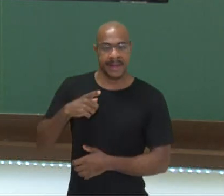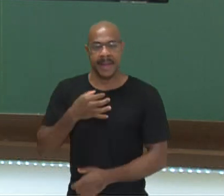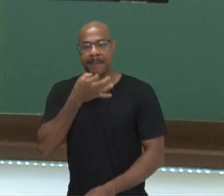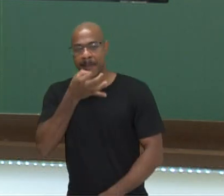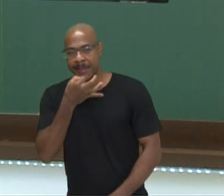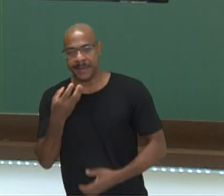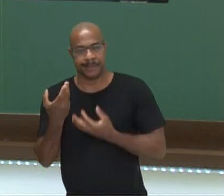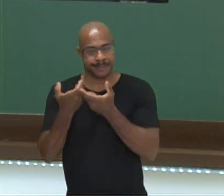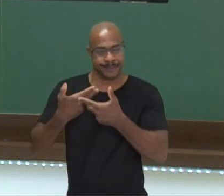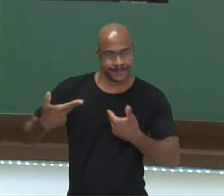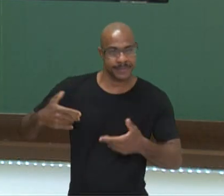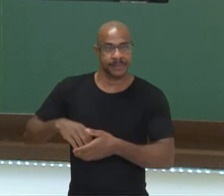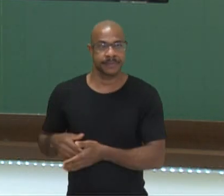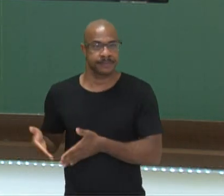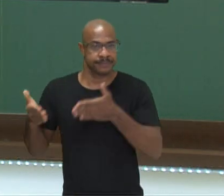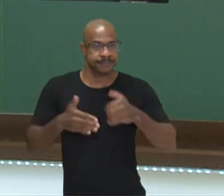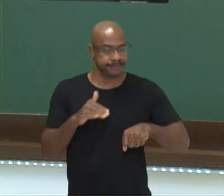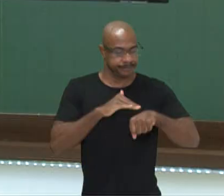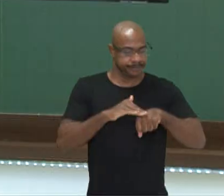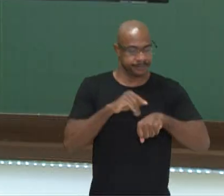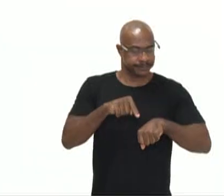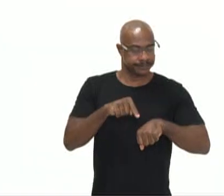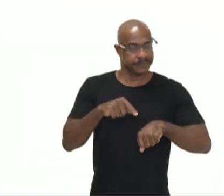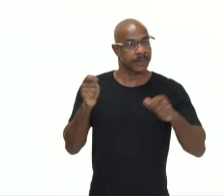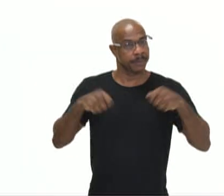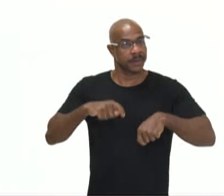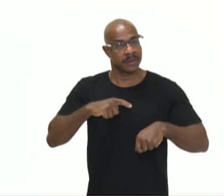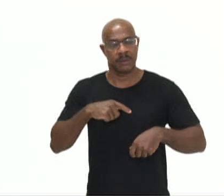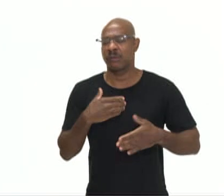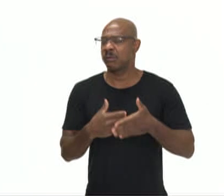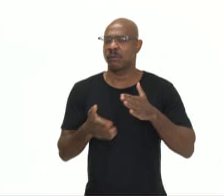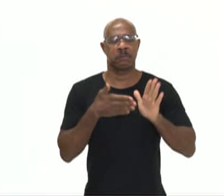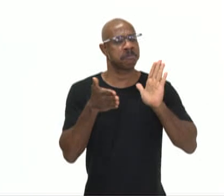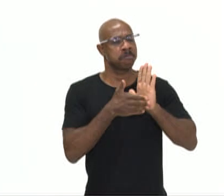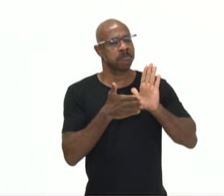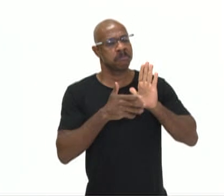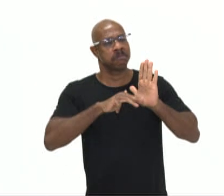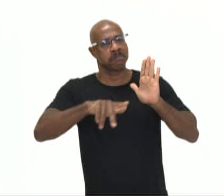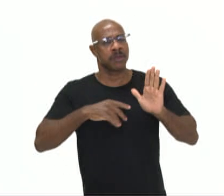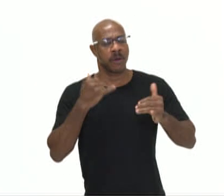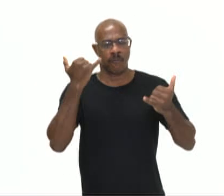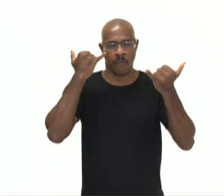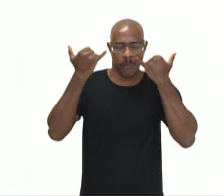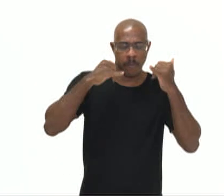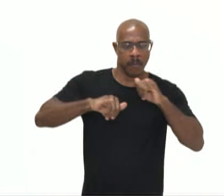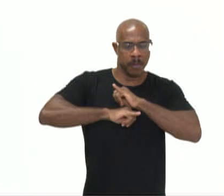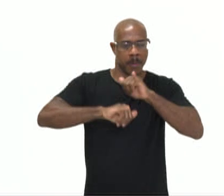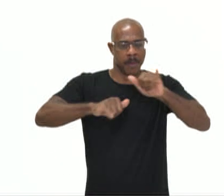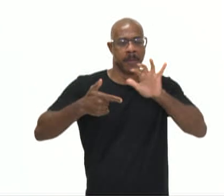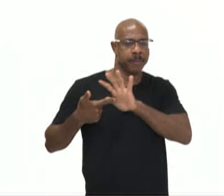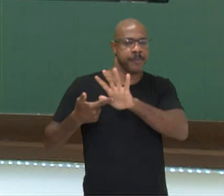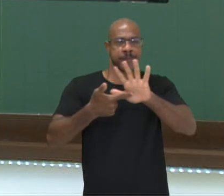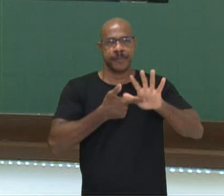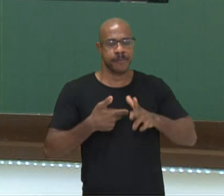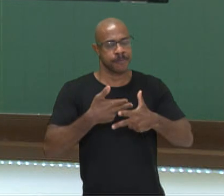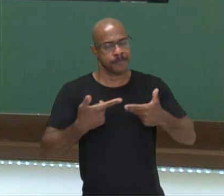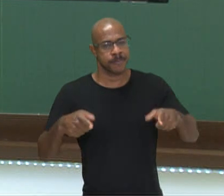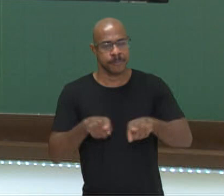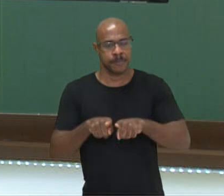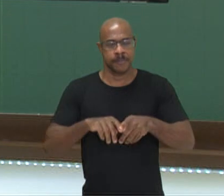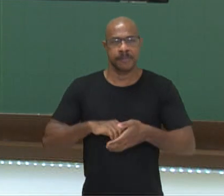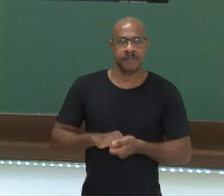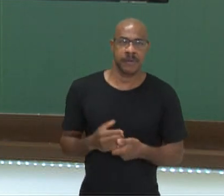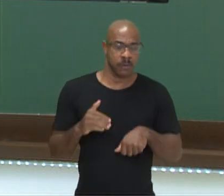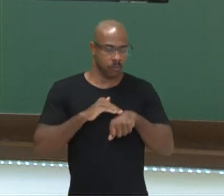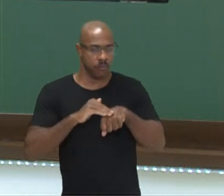sobre aquilo. Já uma conversa pode ter qualquer propósito, como informar ou entreter. Isso mesmo. Então,